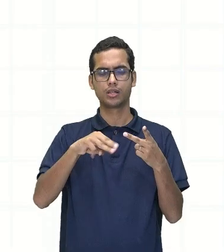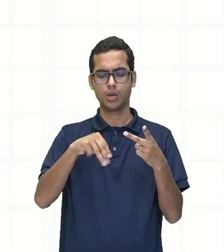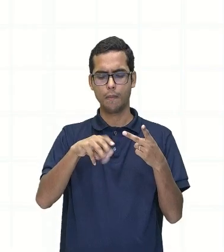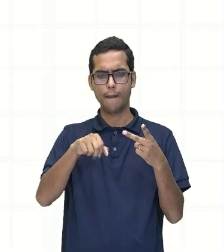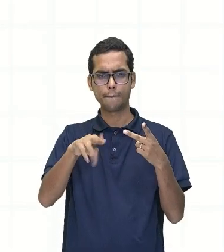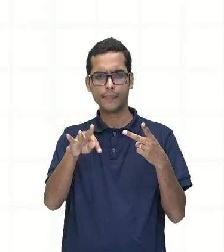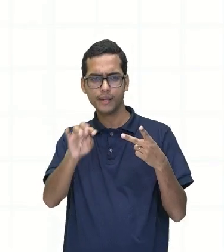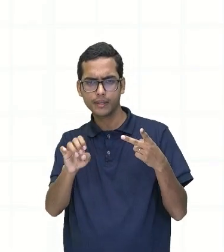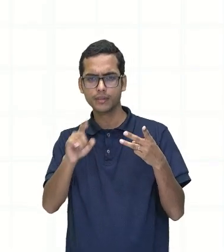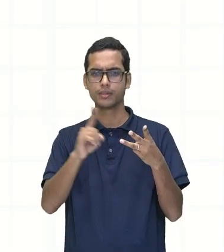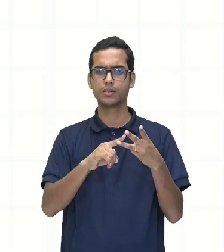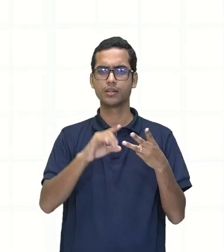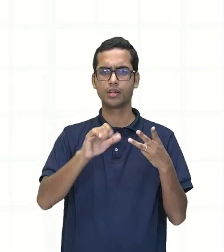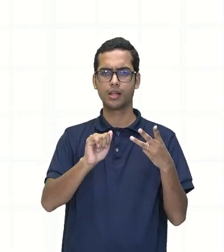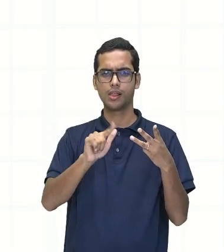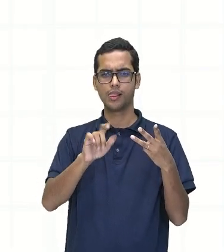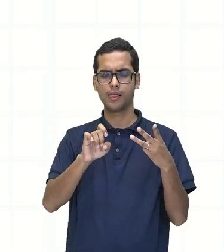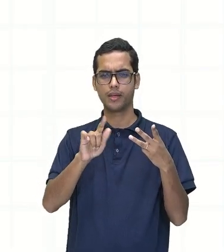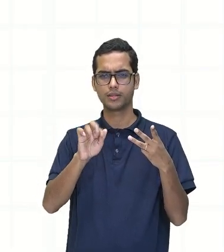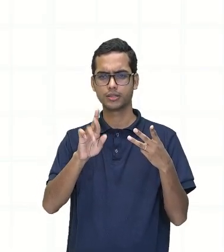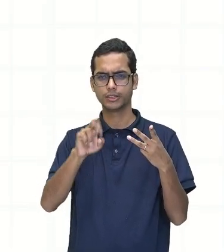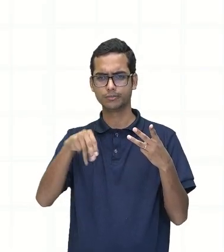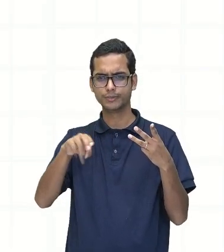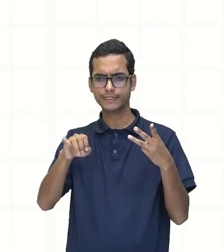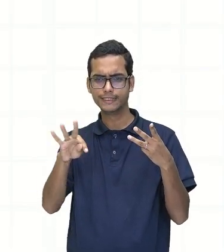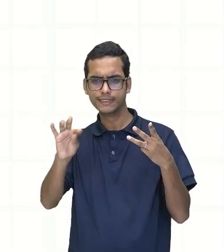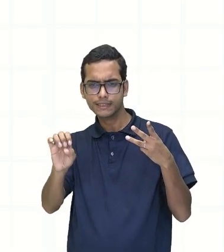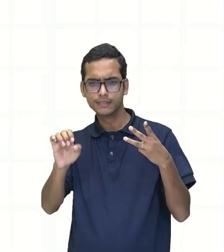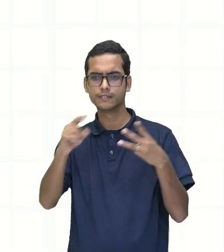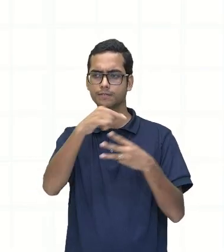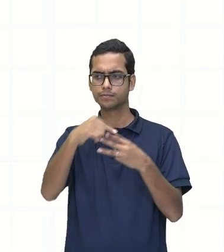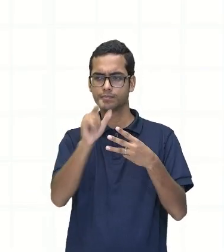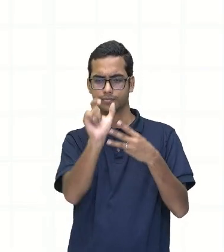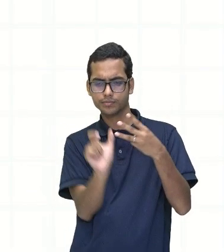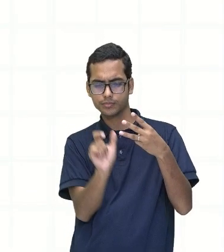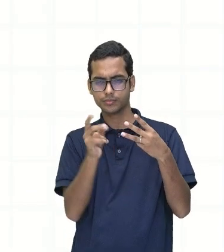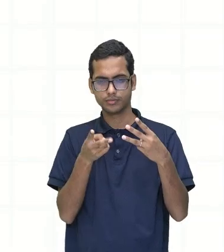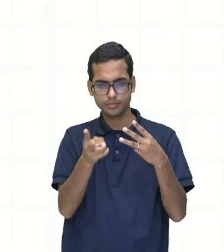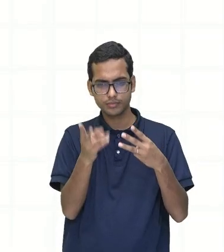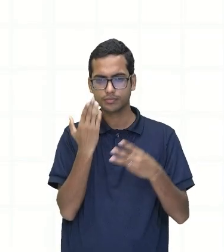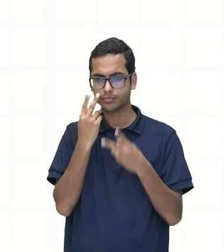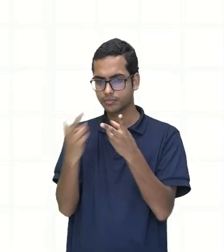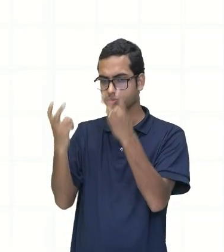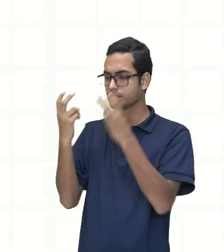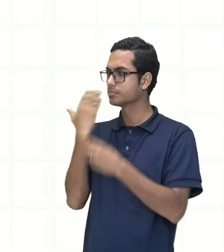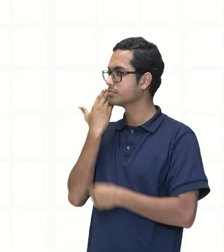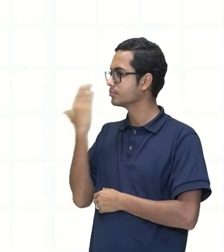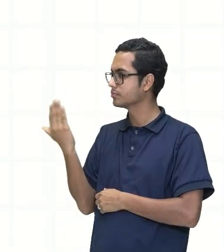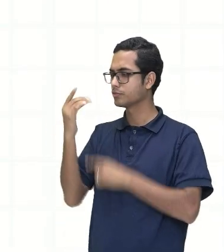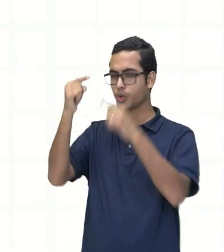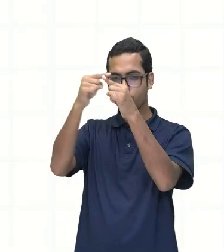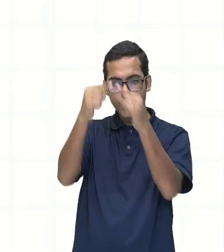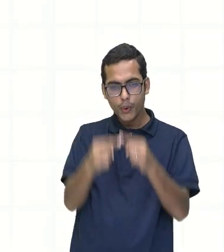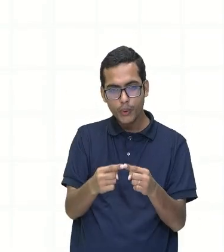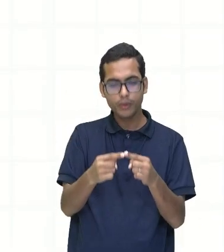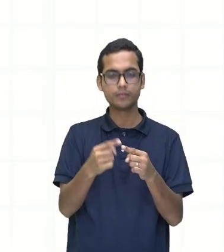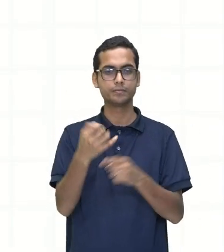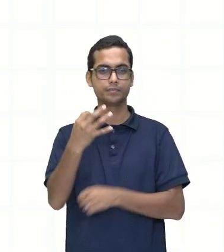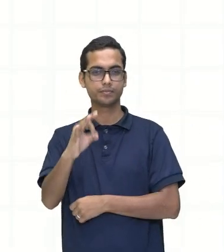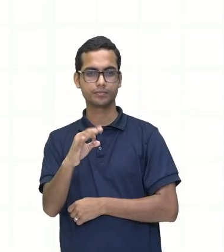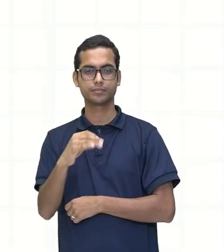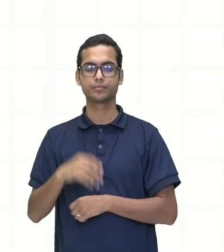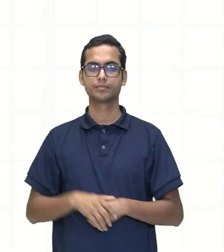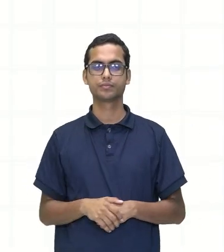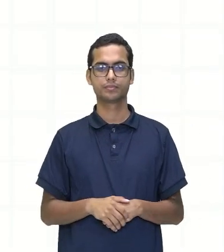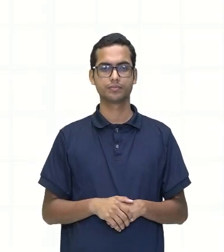olha, todos terminaram ali, ó, com mente, calmamente, certamente, alegremente. Então, meio que combinou, rimou. A